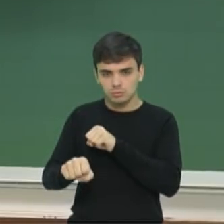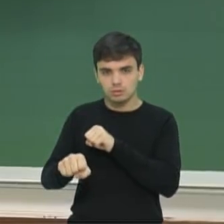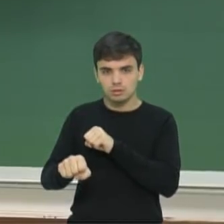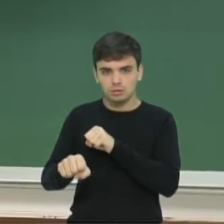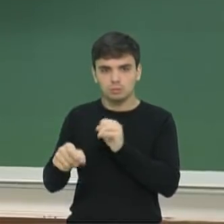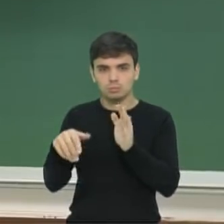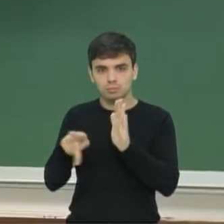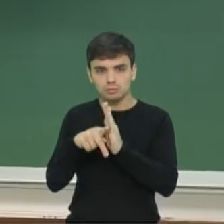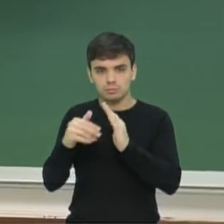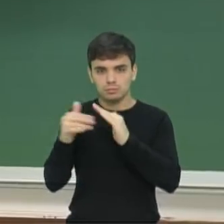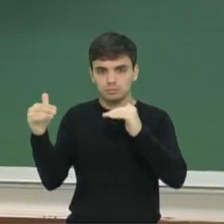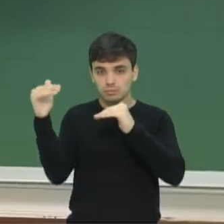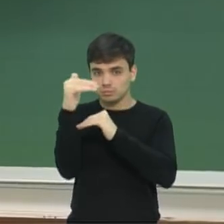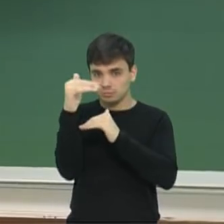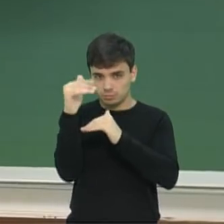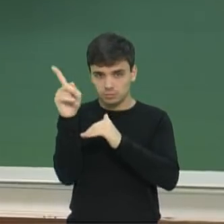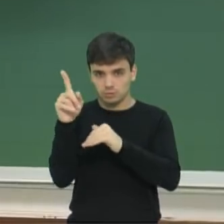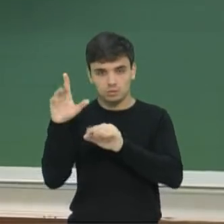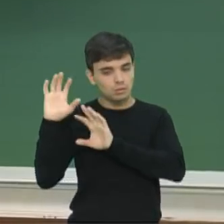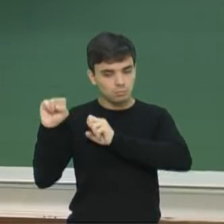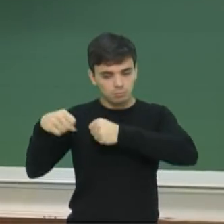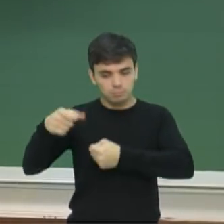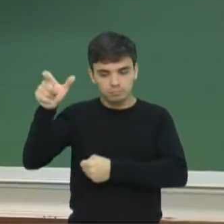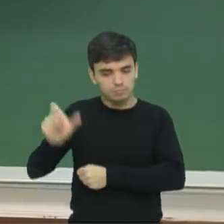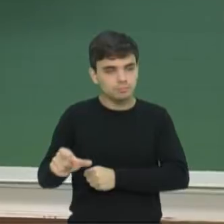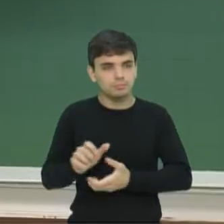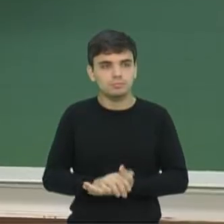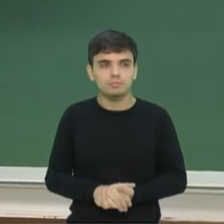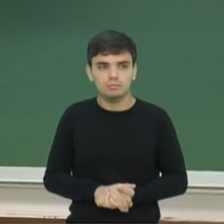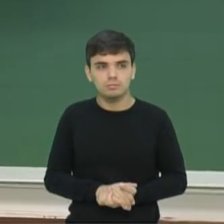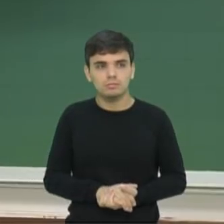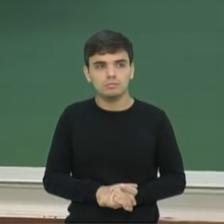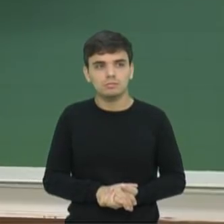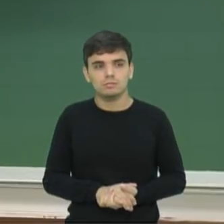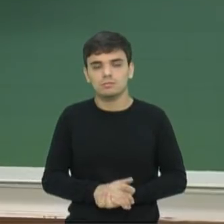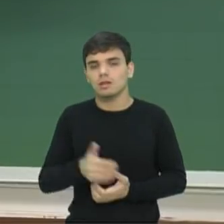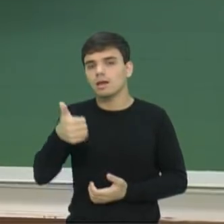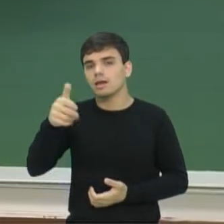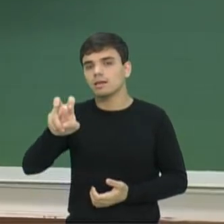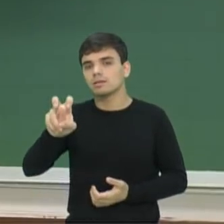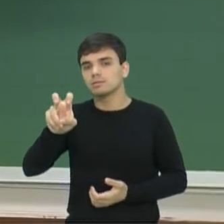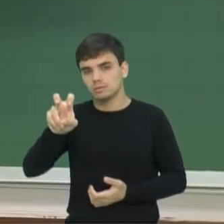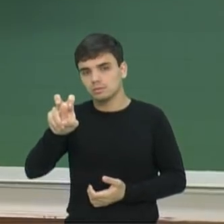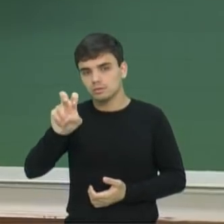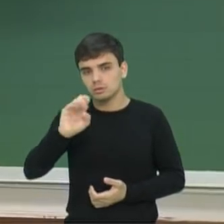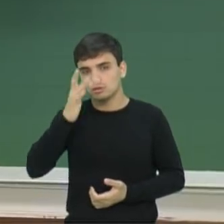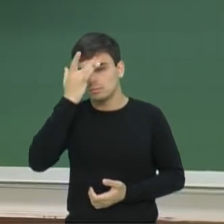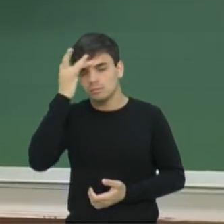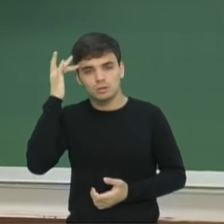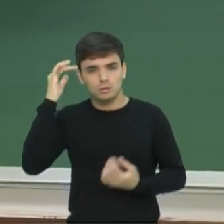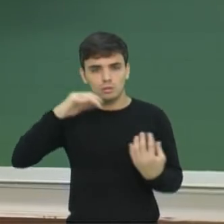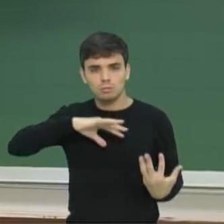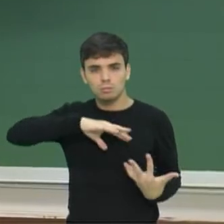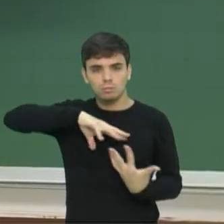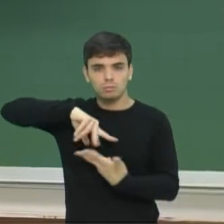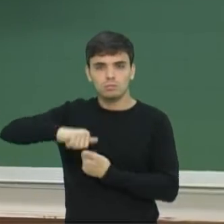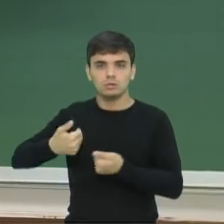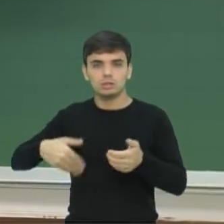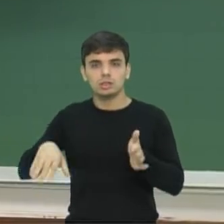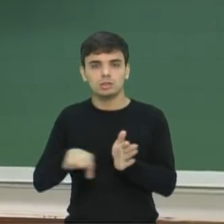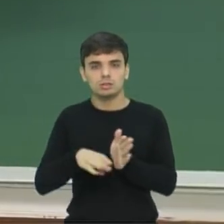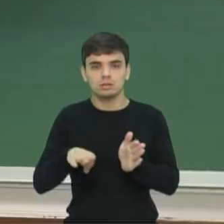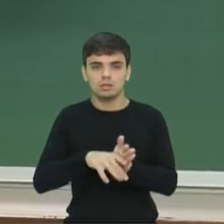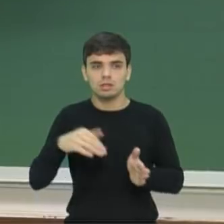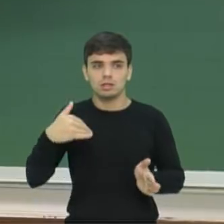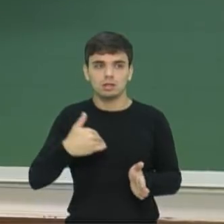aos judokas, aos praticantes do judô. Né? Então hoje a graduação, o 10º Dan, nós temos apenas 15 pessoas no mundo que chegaram a